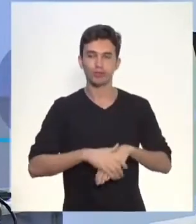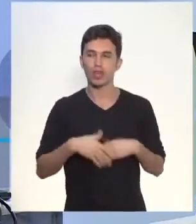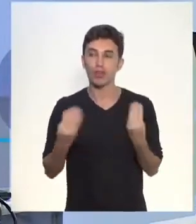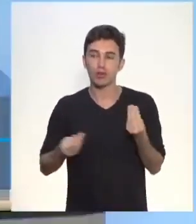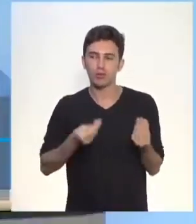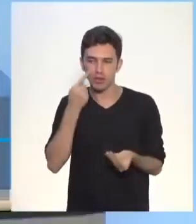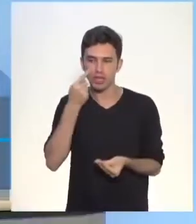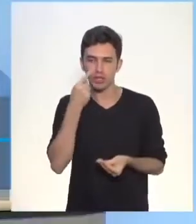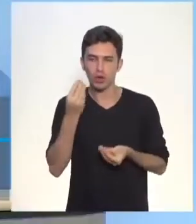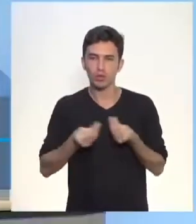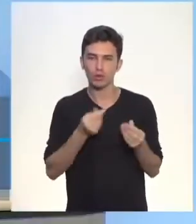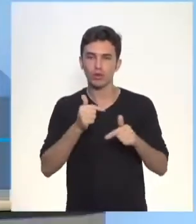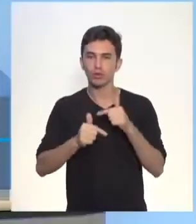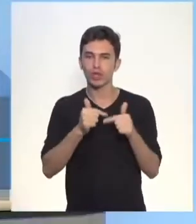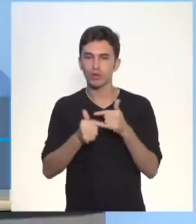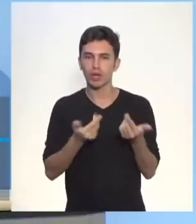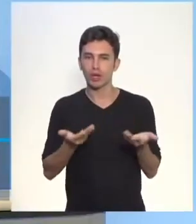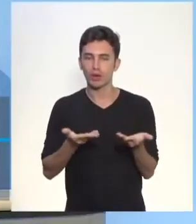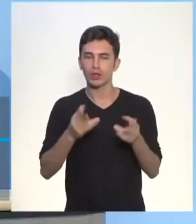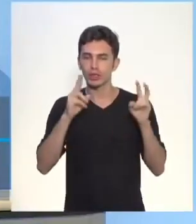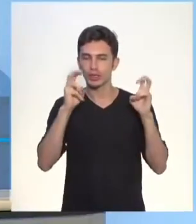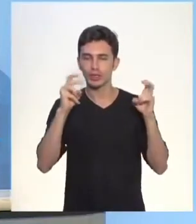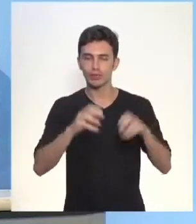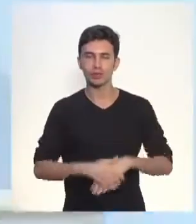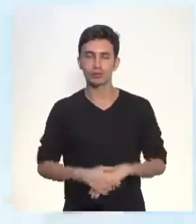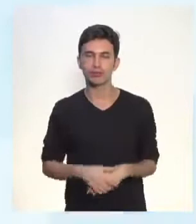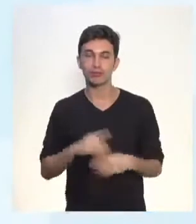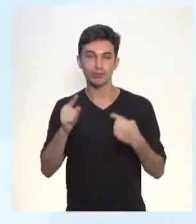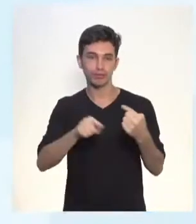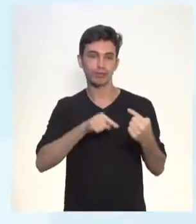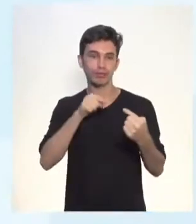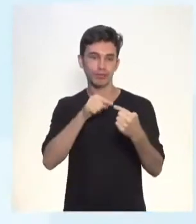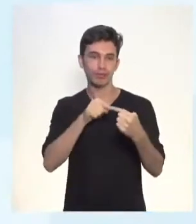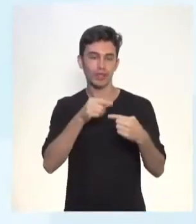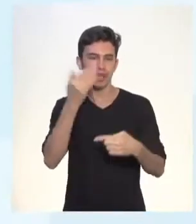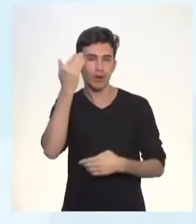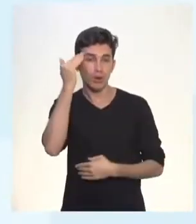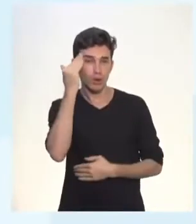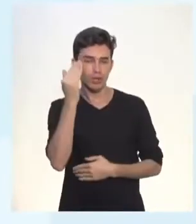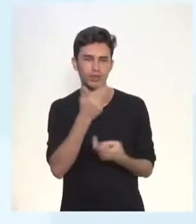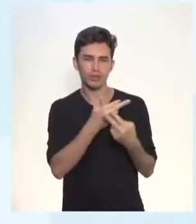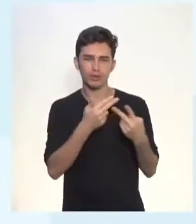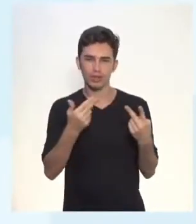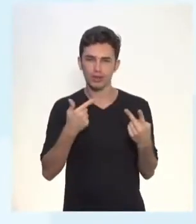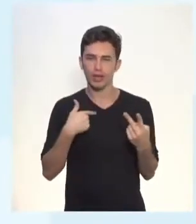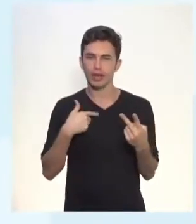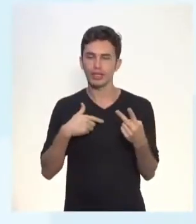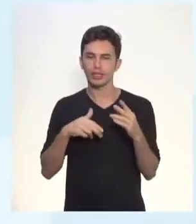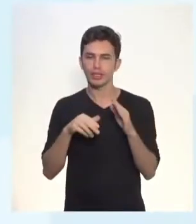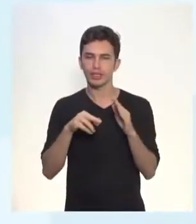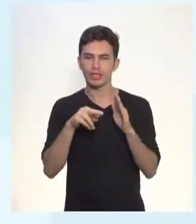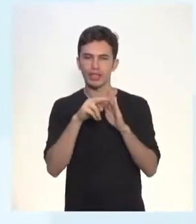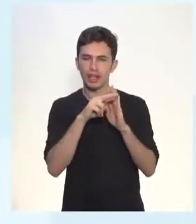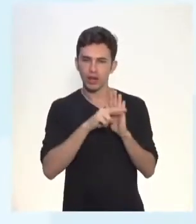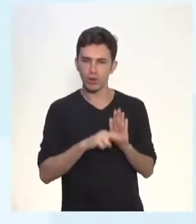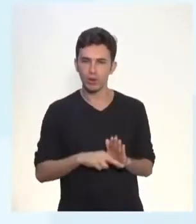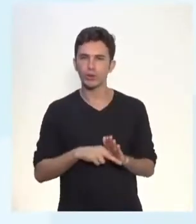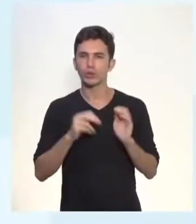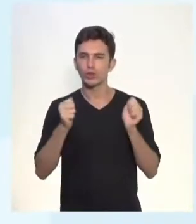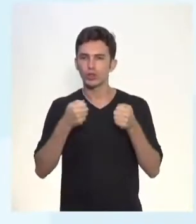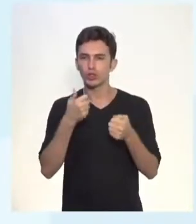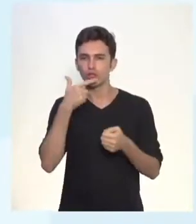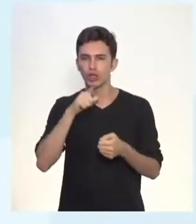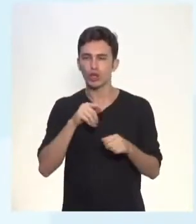tema. Exatamente. O objetivo da nossa aula hoje é compreender os diferentes recursos de comunicação e função nos textos